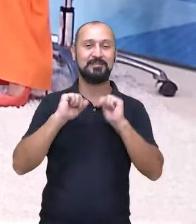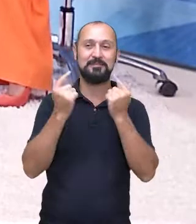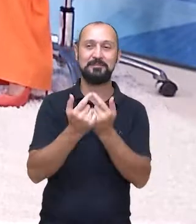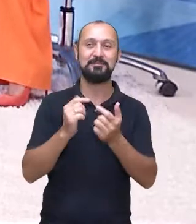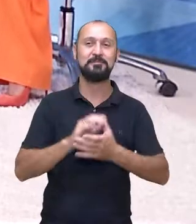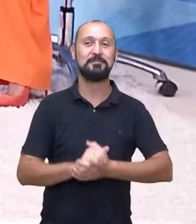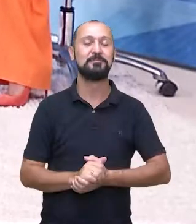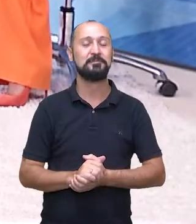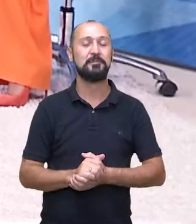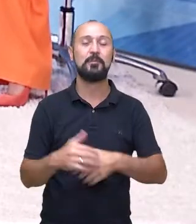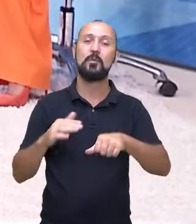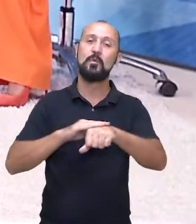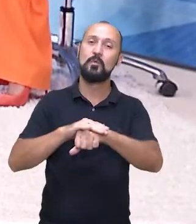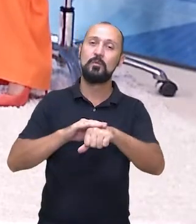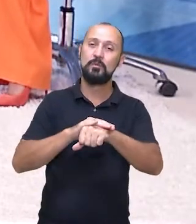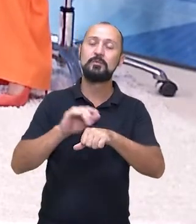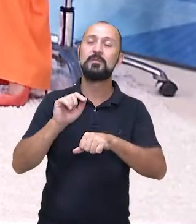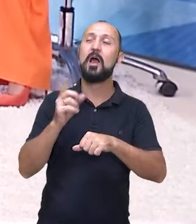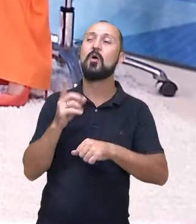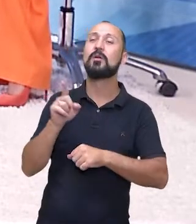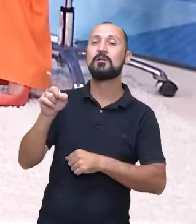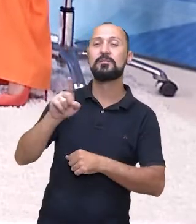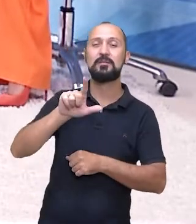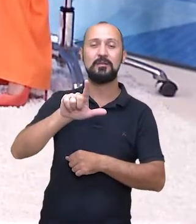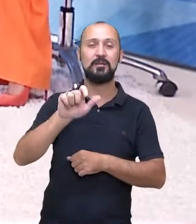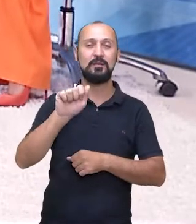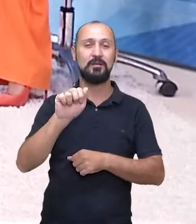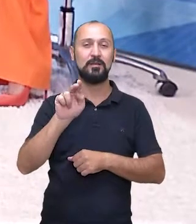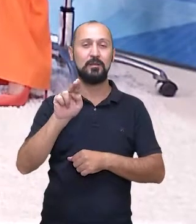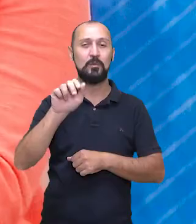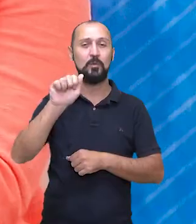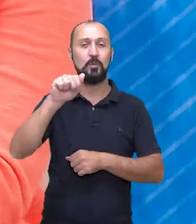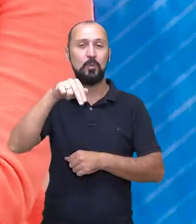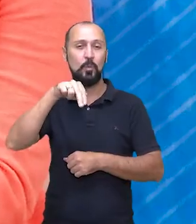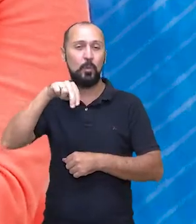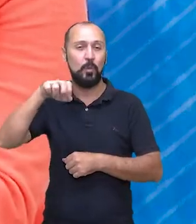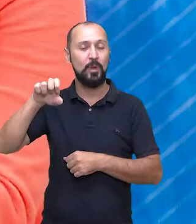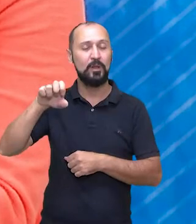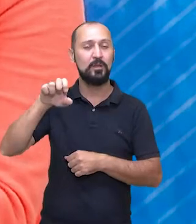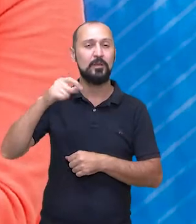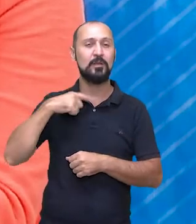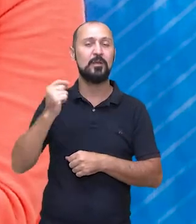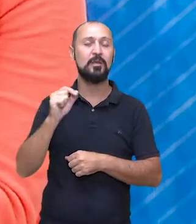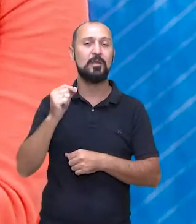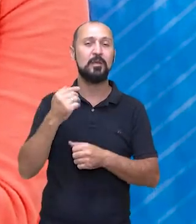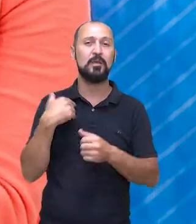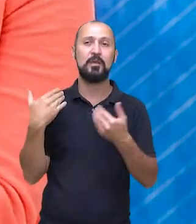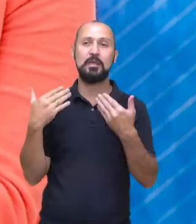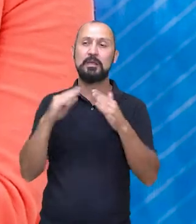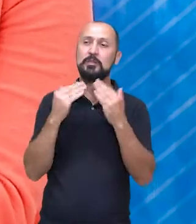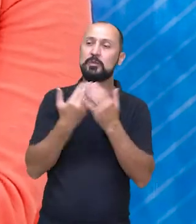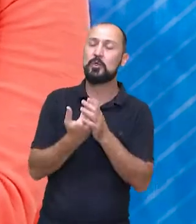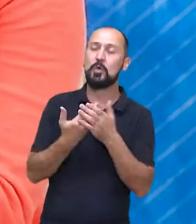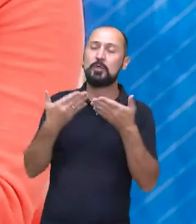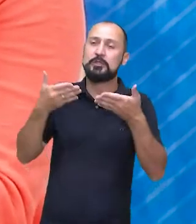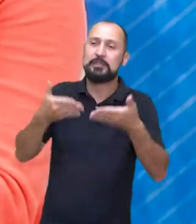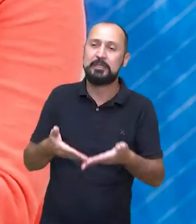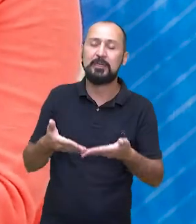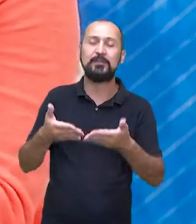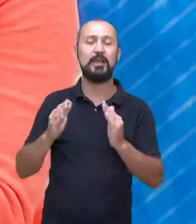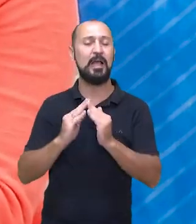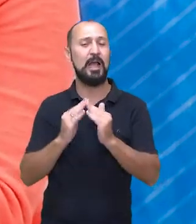Doutora falando um pouquinho mais da Lauane Então aquela menina que chegava na da